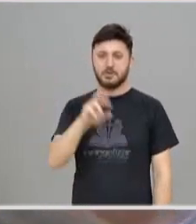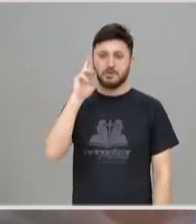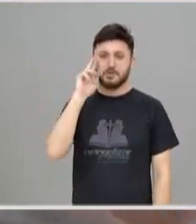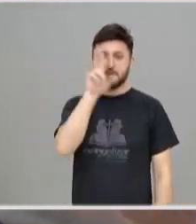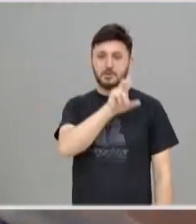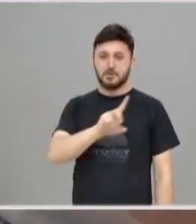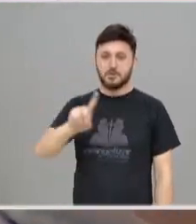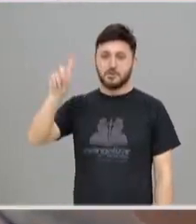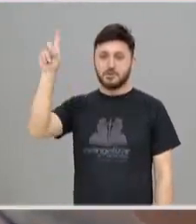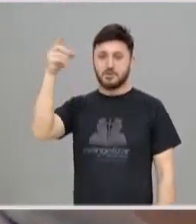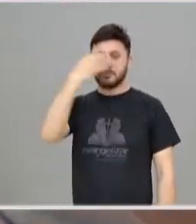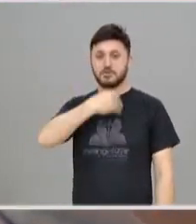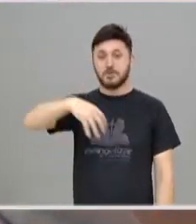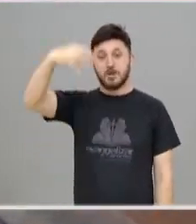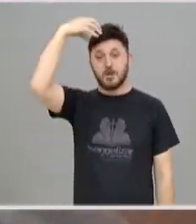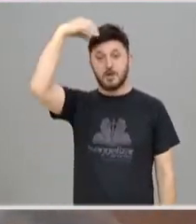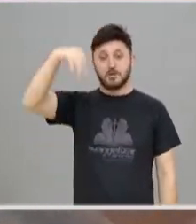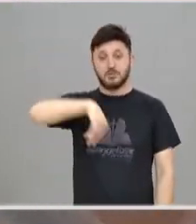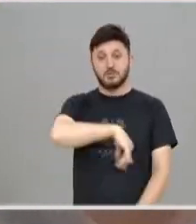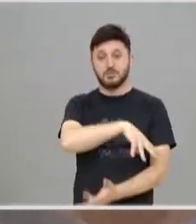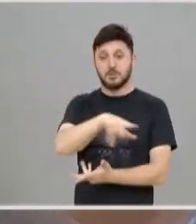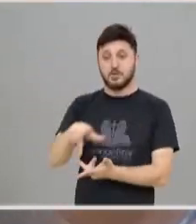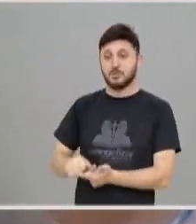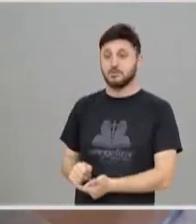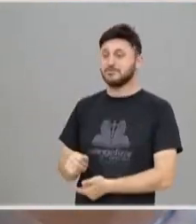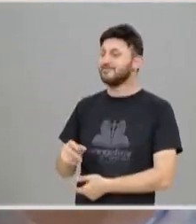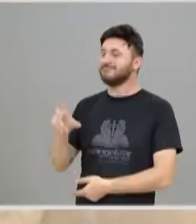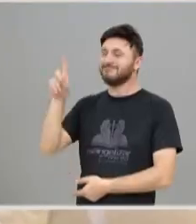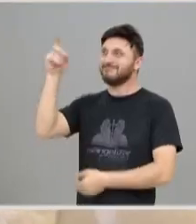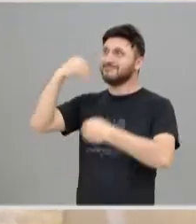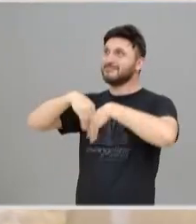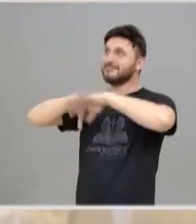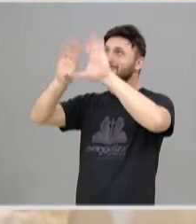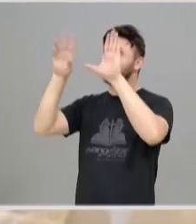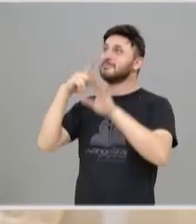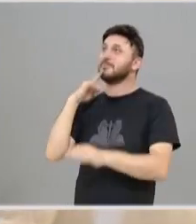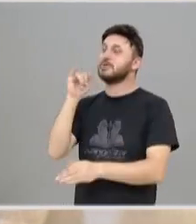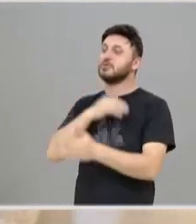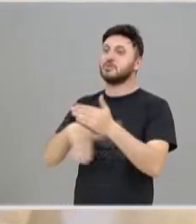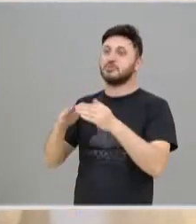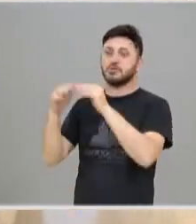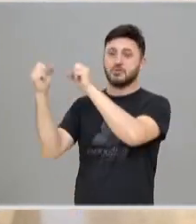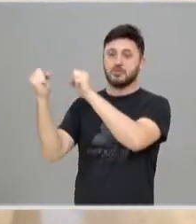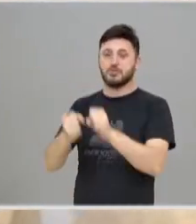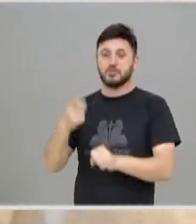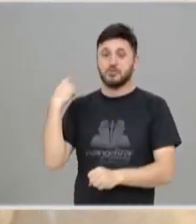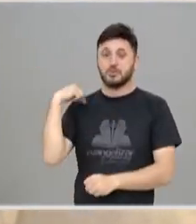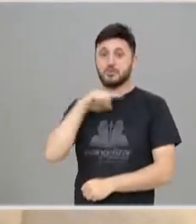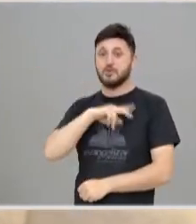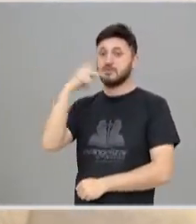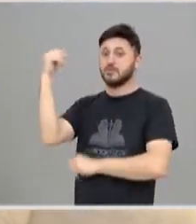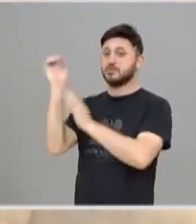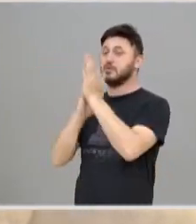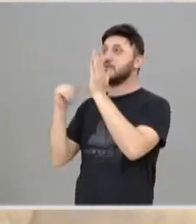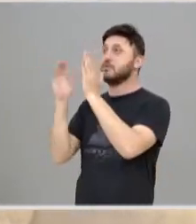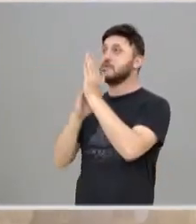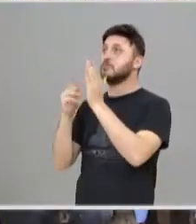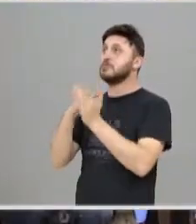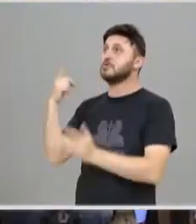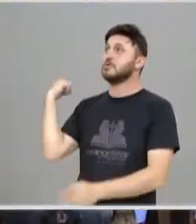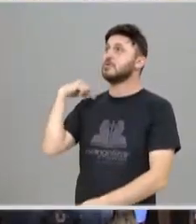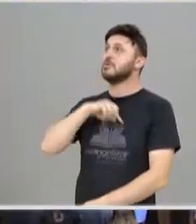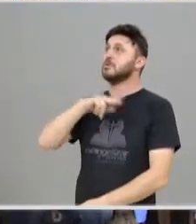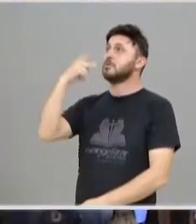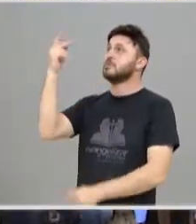amados. Senhor Deus, Rei dos céus, Deus Pai Todo-Poderoso, nós vos